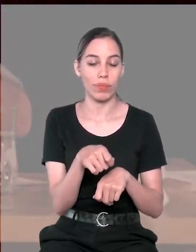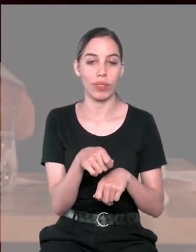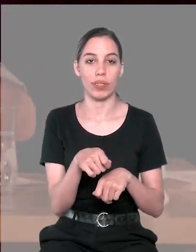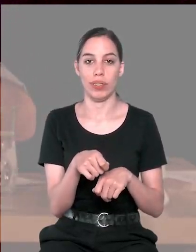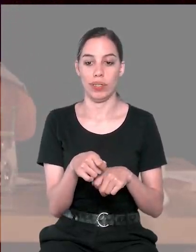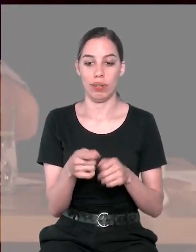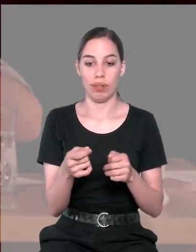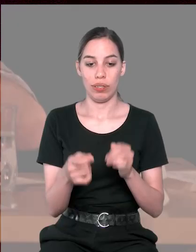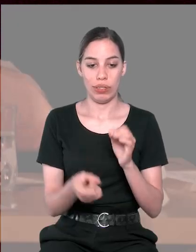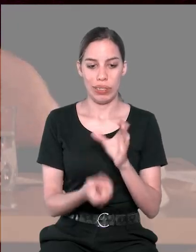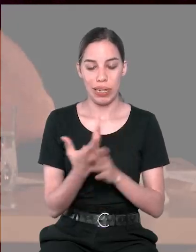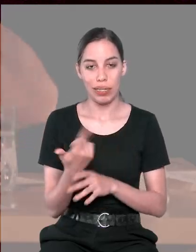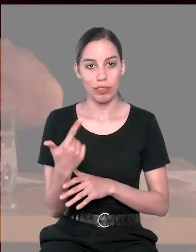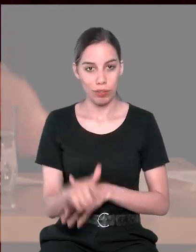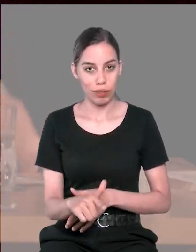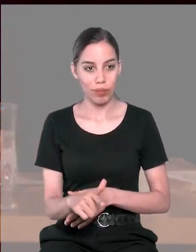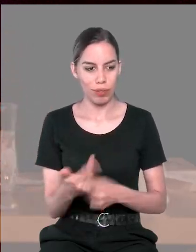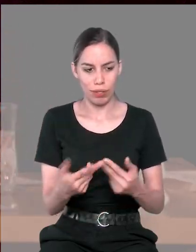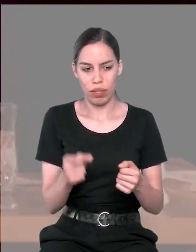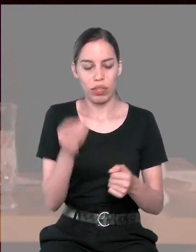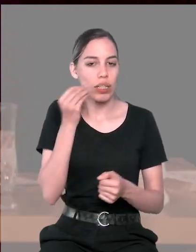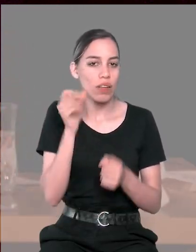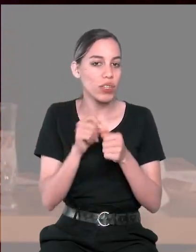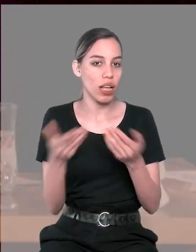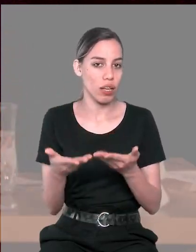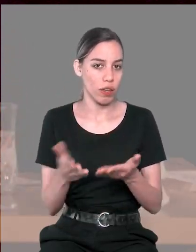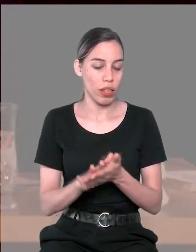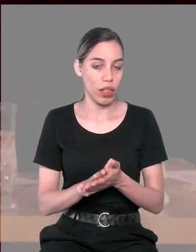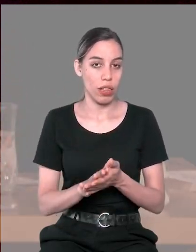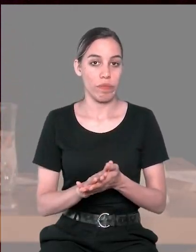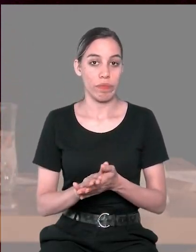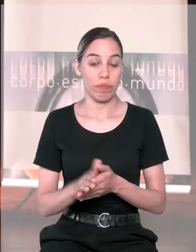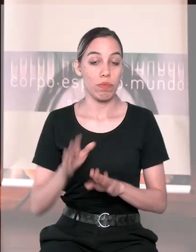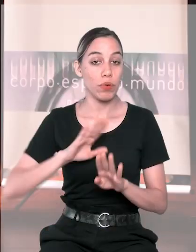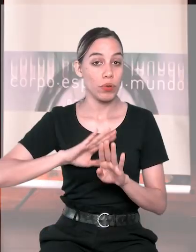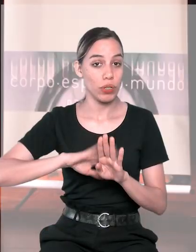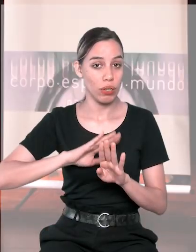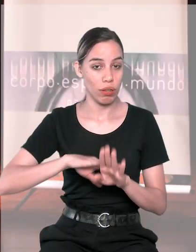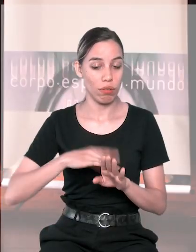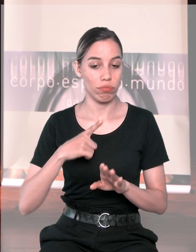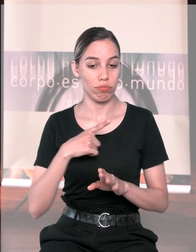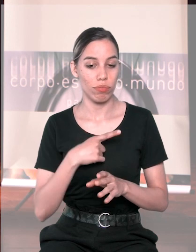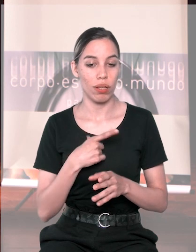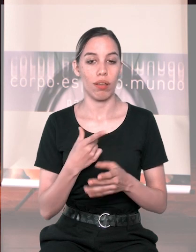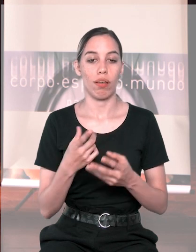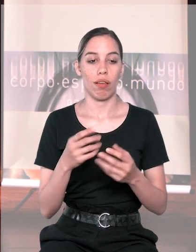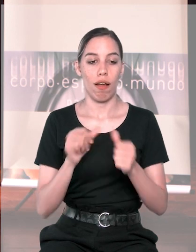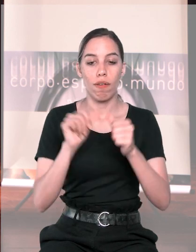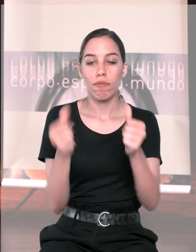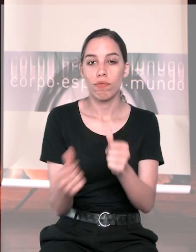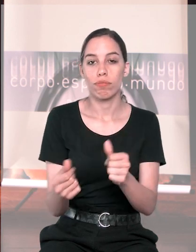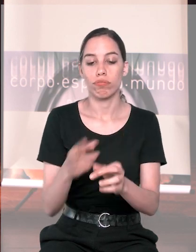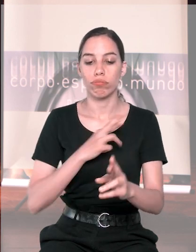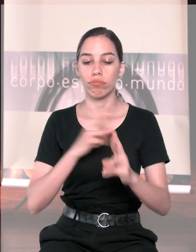reconstruí-lo, como eu estou fazendo aqui. São traduções infinitas. No fundo, a forma, aquilo que se conserva, é a forma